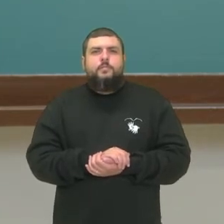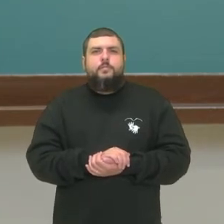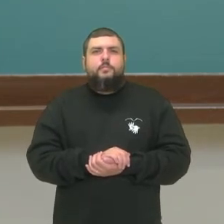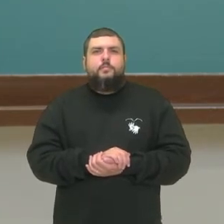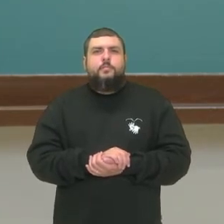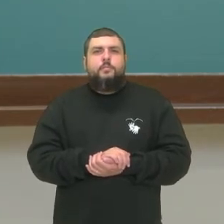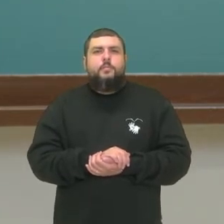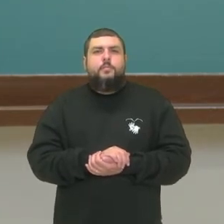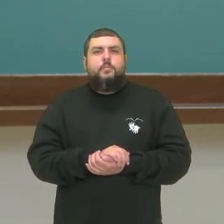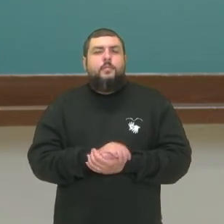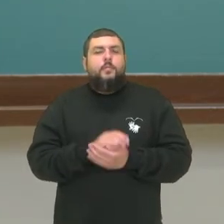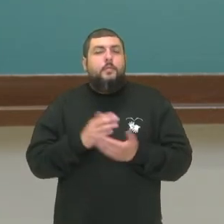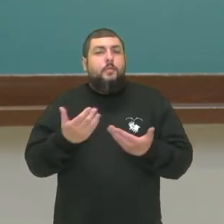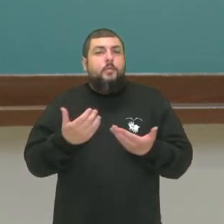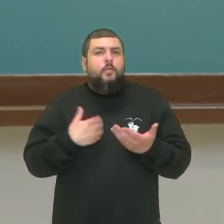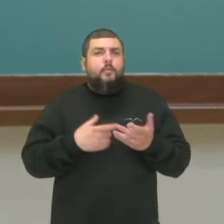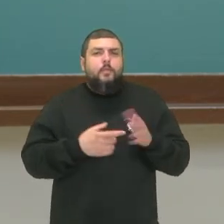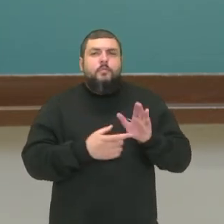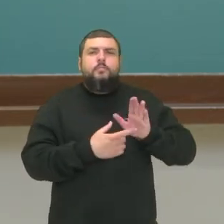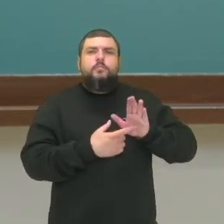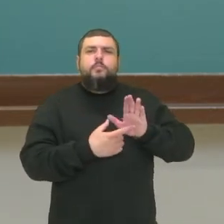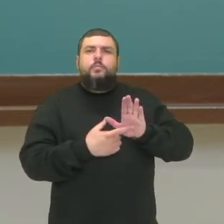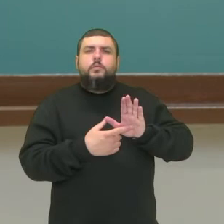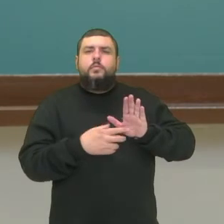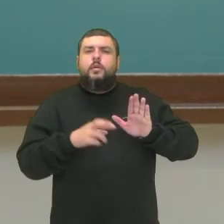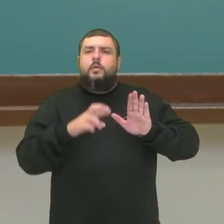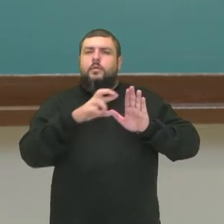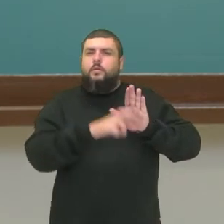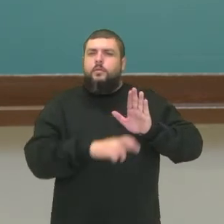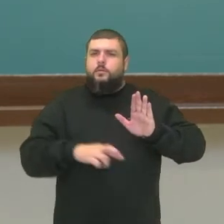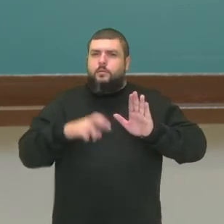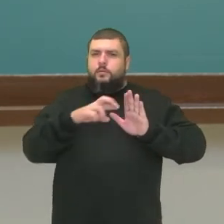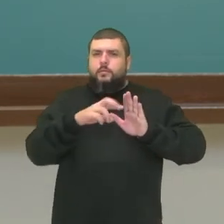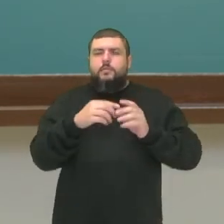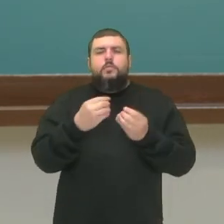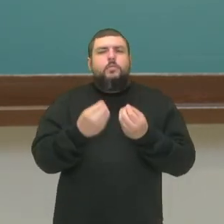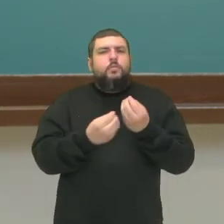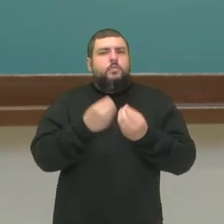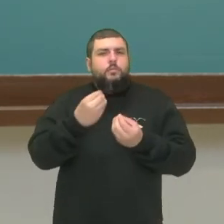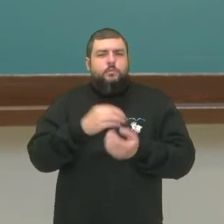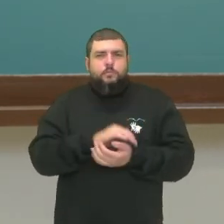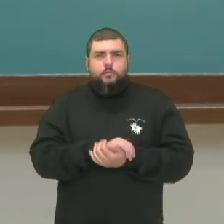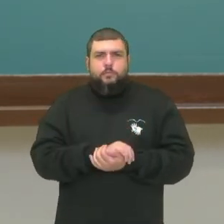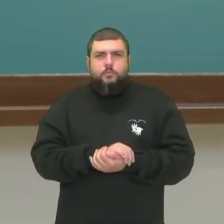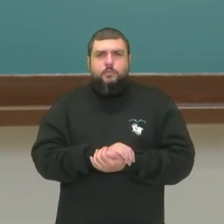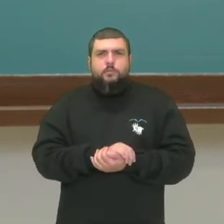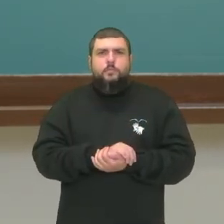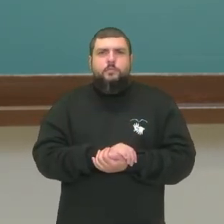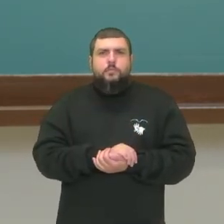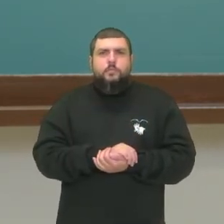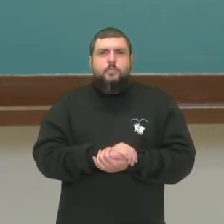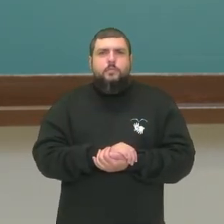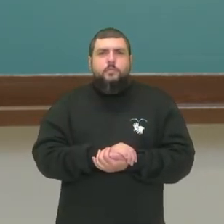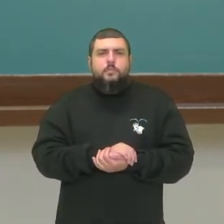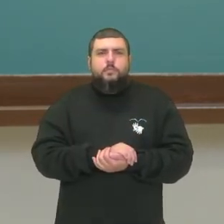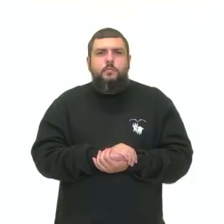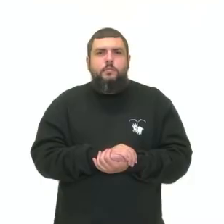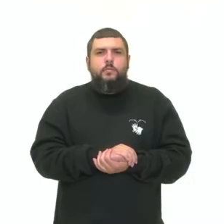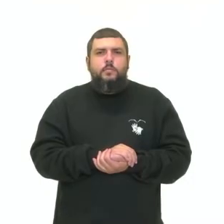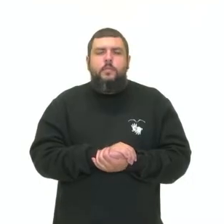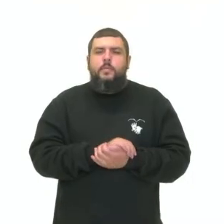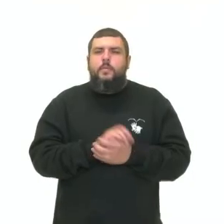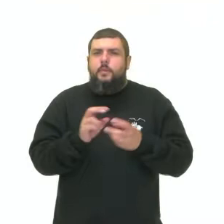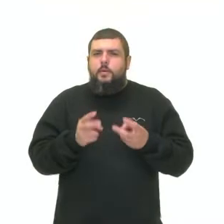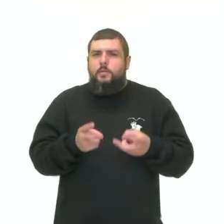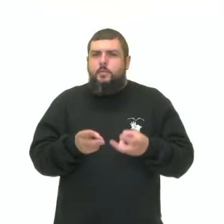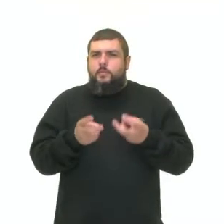Apresentar uma análise. De que maneira a gente vai apresentar essa análise? Olha só, eu quero que você perceba a